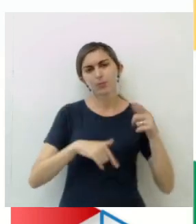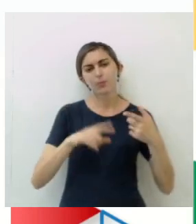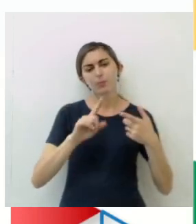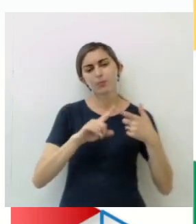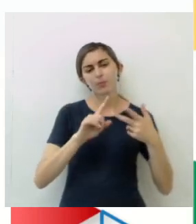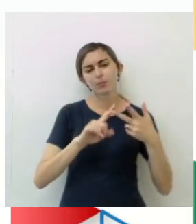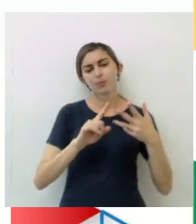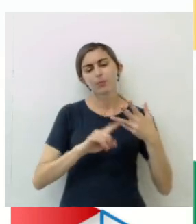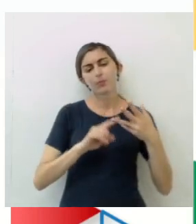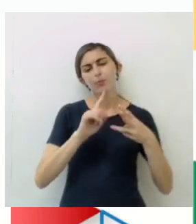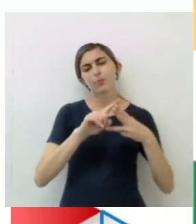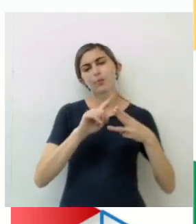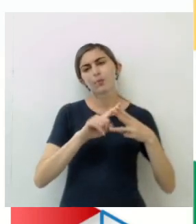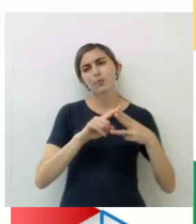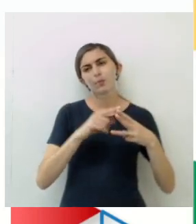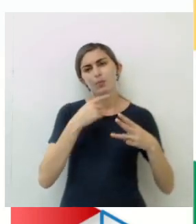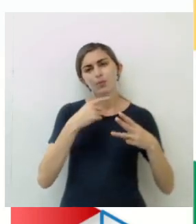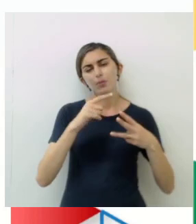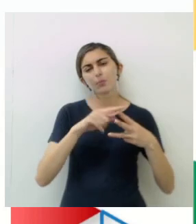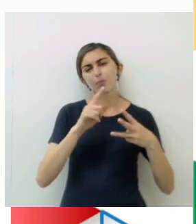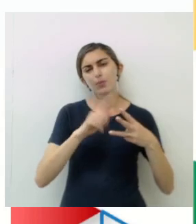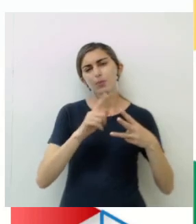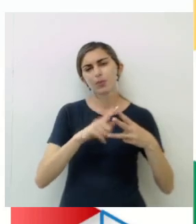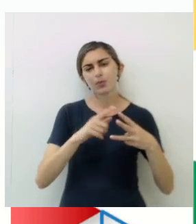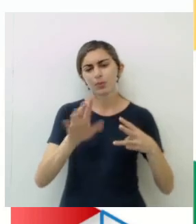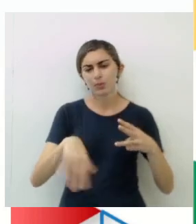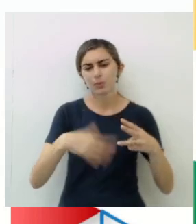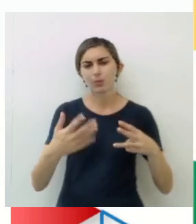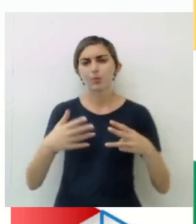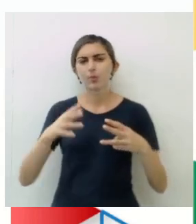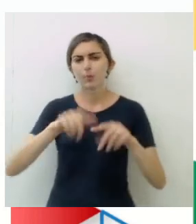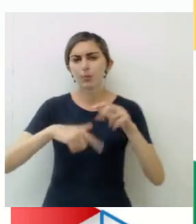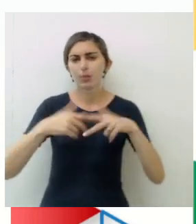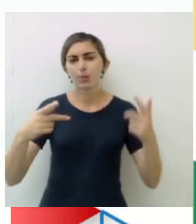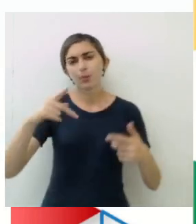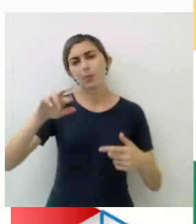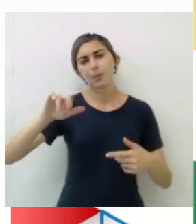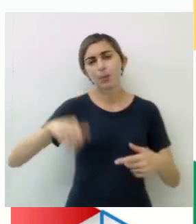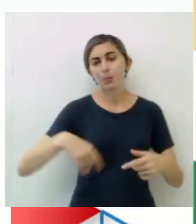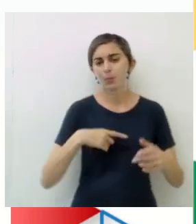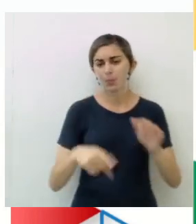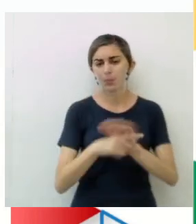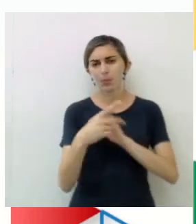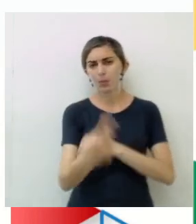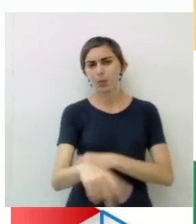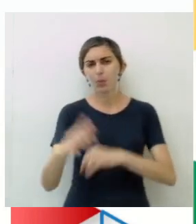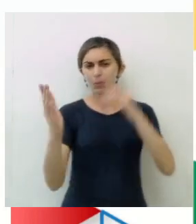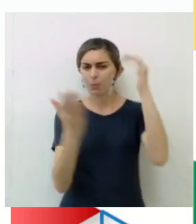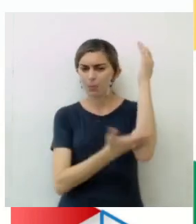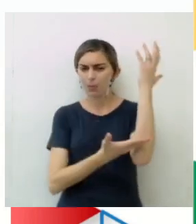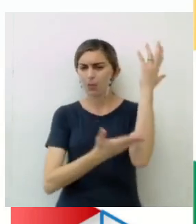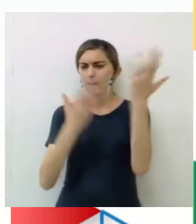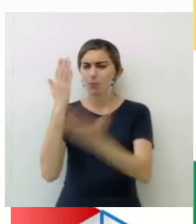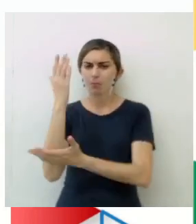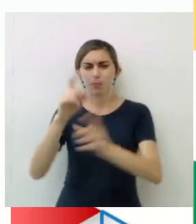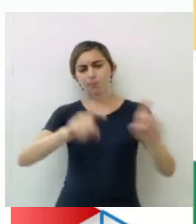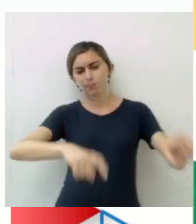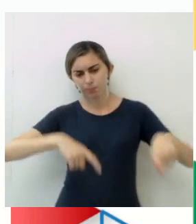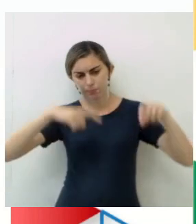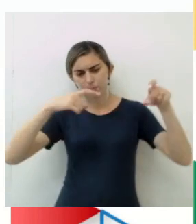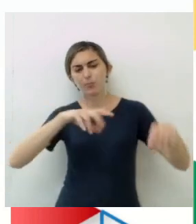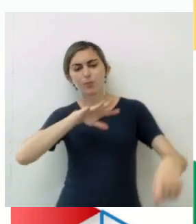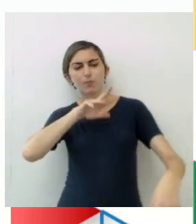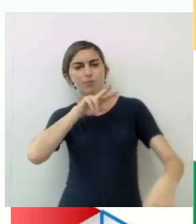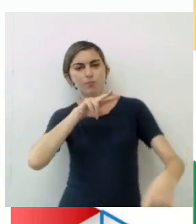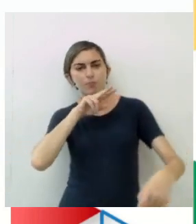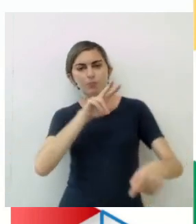são as atividades primárias? Setor primário é o setor da matéria-prima, né? Onde a gente vai ter extrativismo, agricultura e